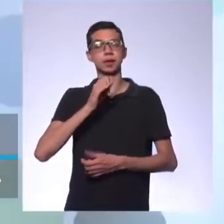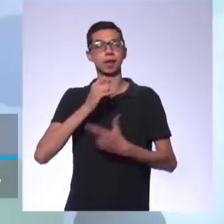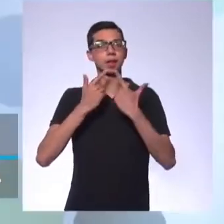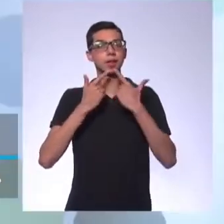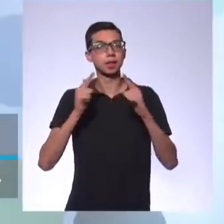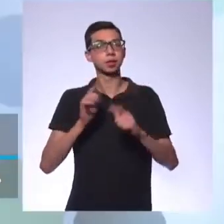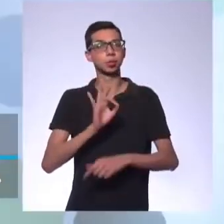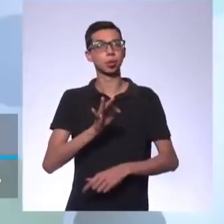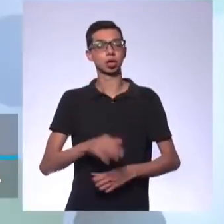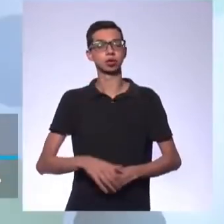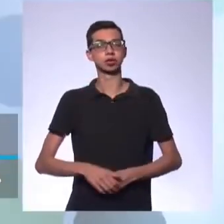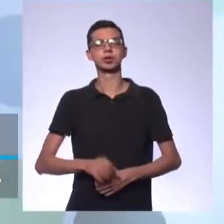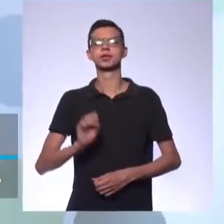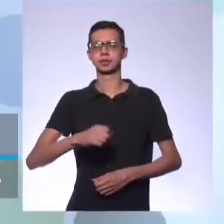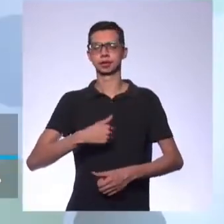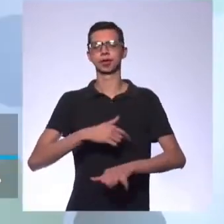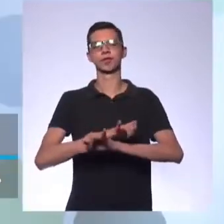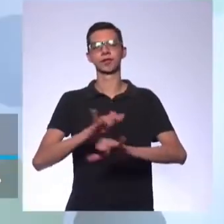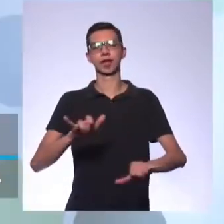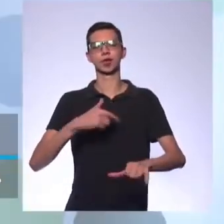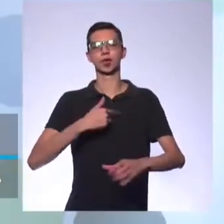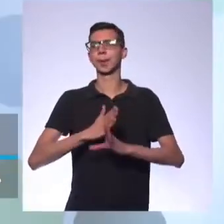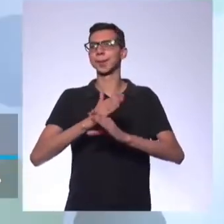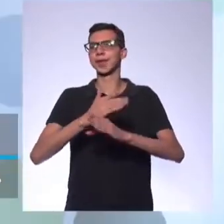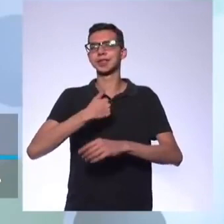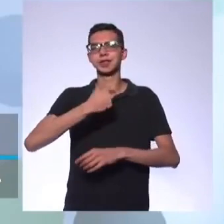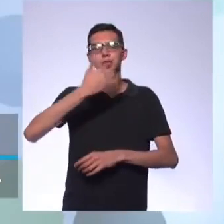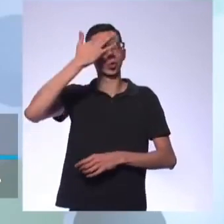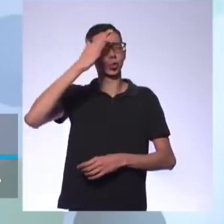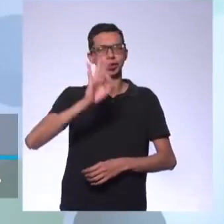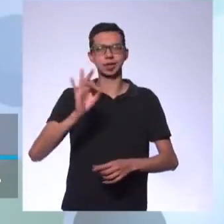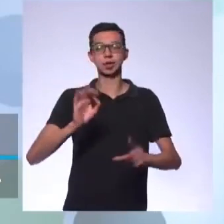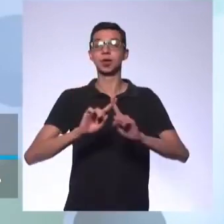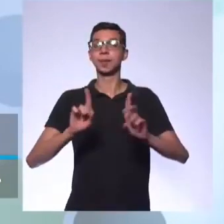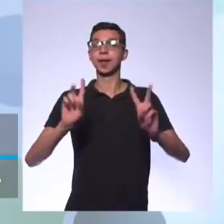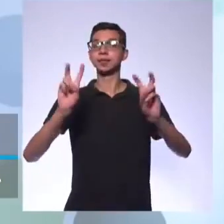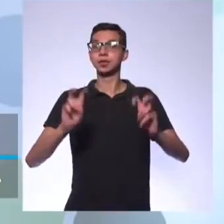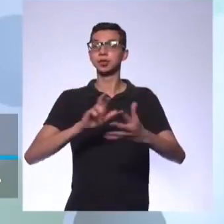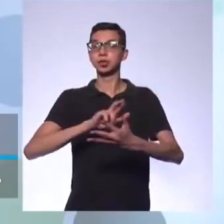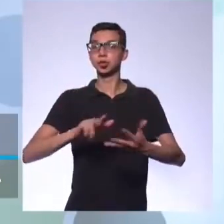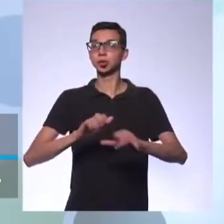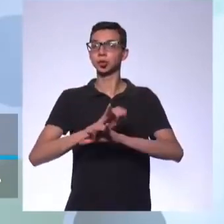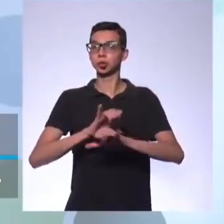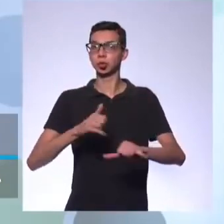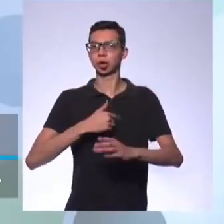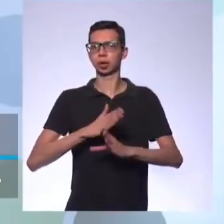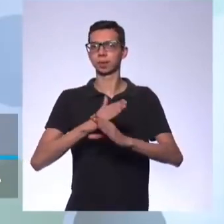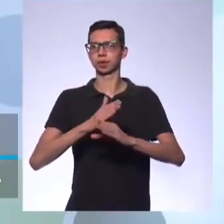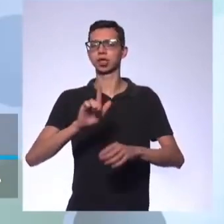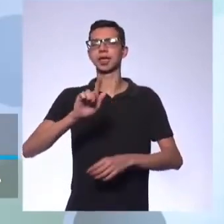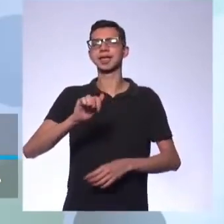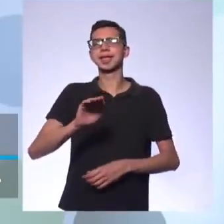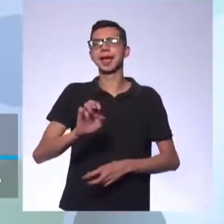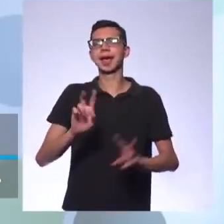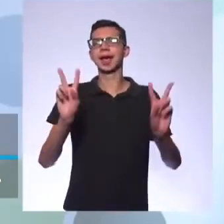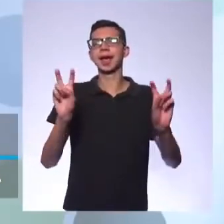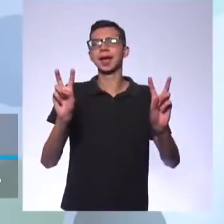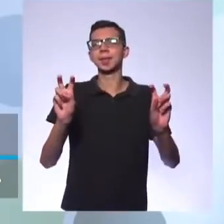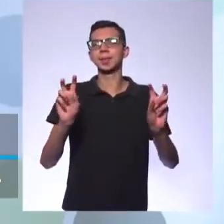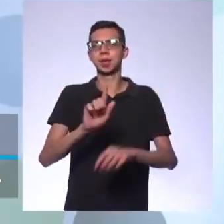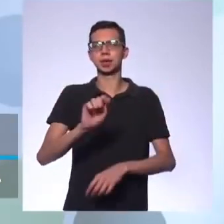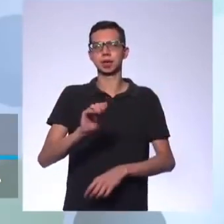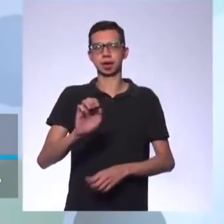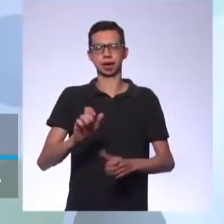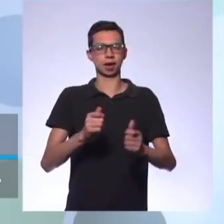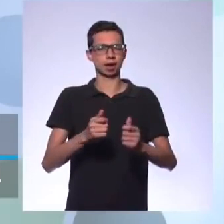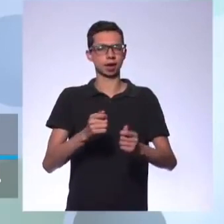a falar sobre videogame, eu me perco, porque eu não entendo muito. Mas a gente começa a falar de outros assuntos. Então, eu me perco em game. Agora, o ruim é quando se perde em tudo, né?